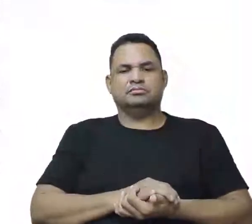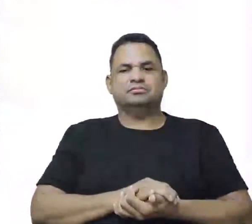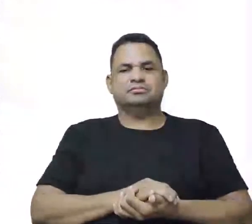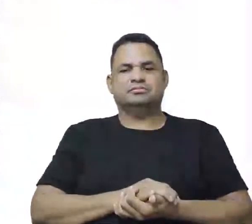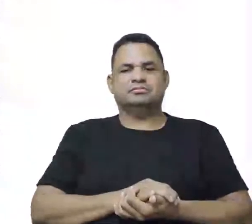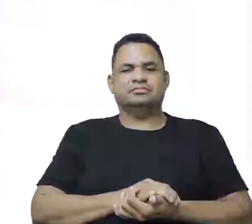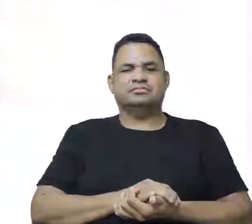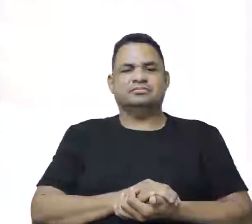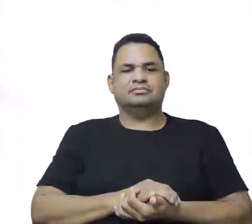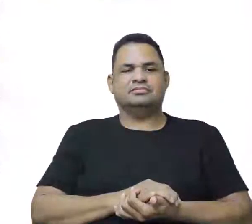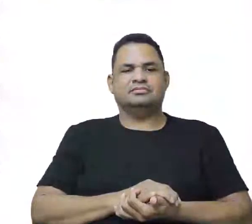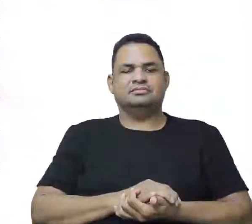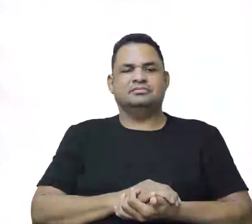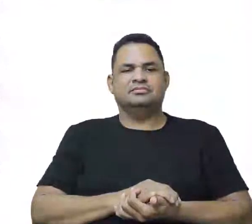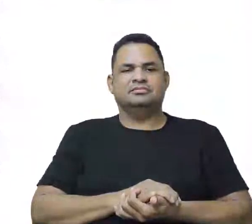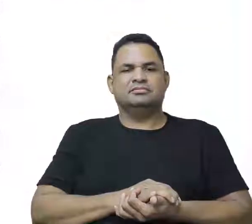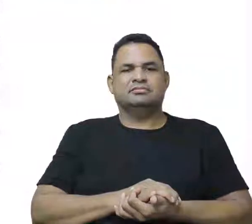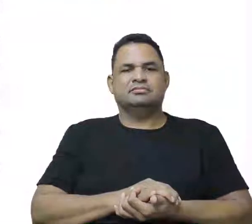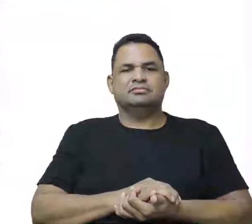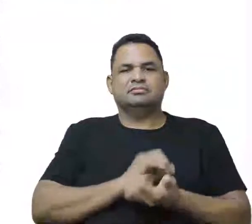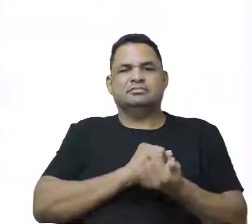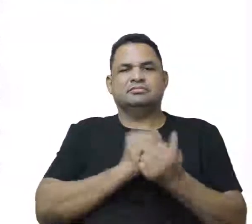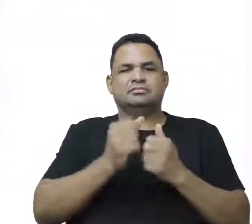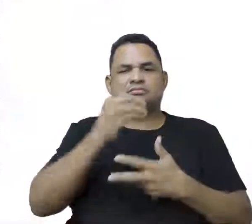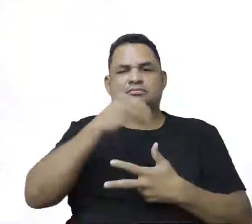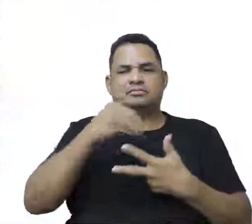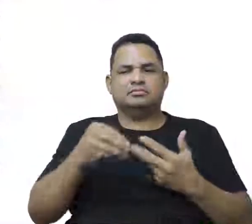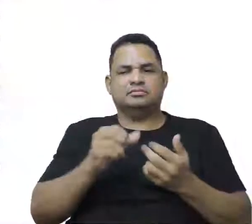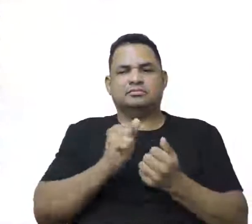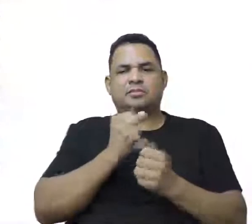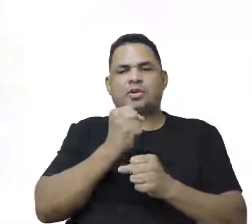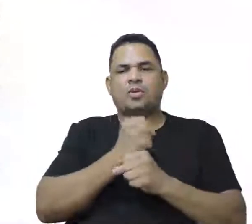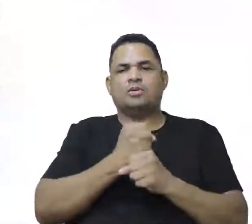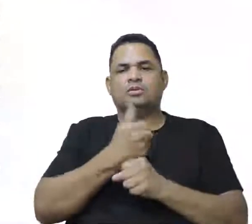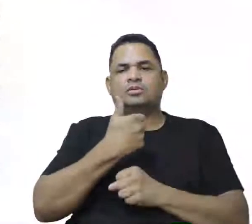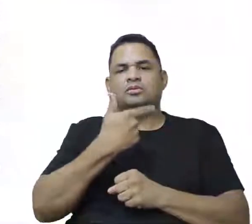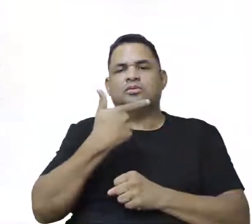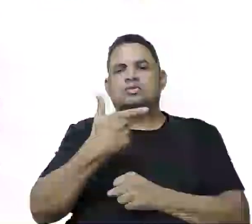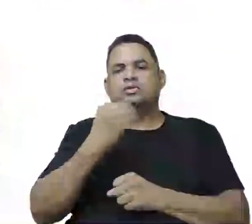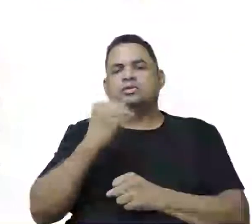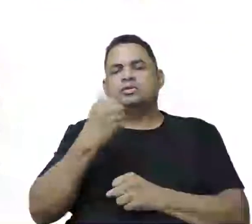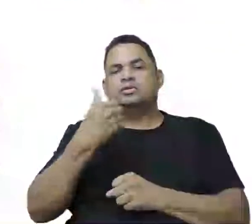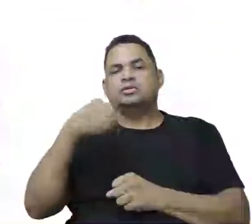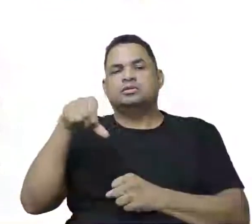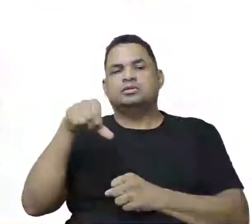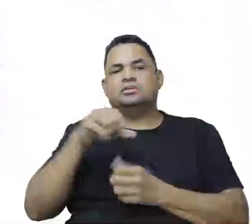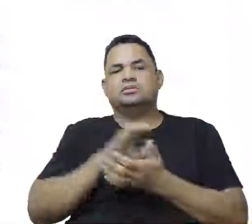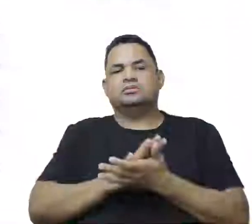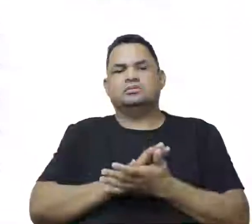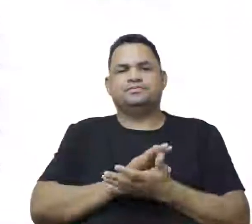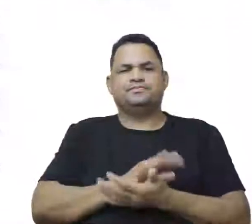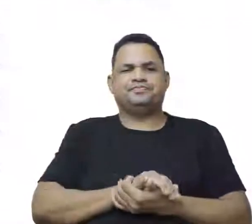pouquinho. Gente, bora lá. Ela é uma questão adaptada do Enem de 2019, tá? Ela é da área aí do esporte e